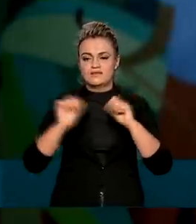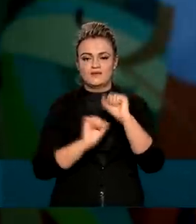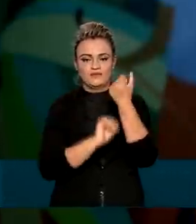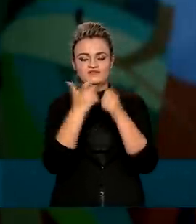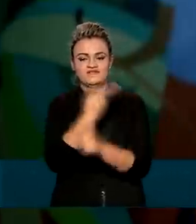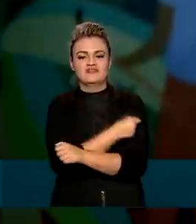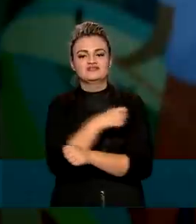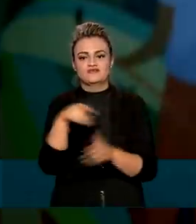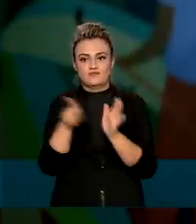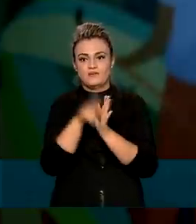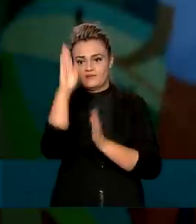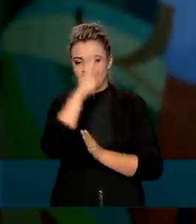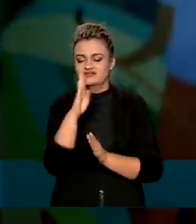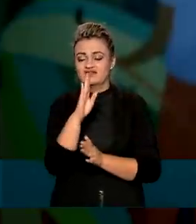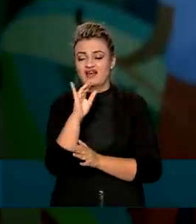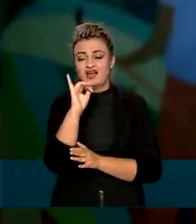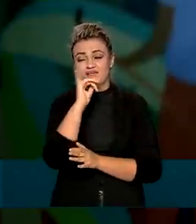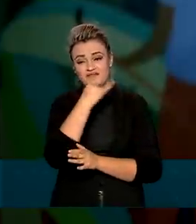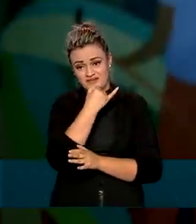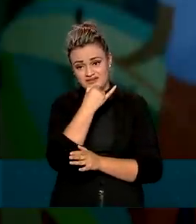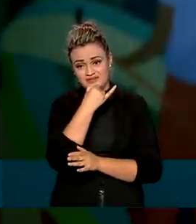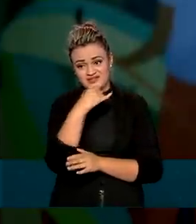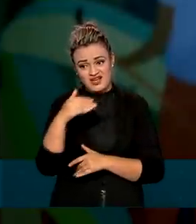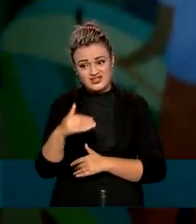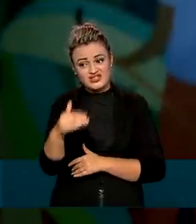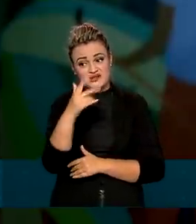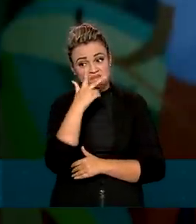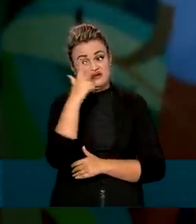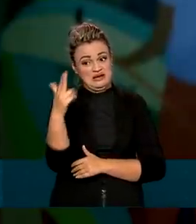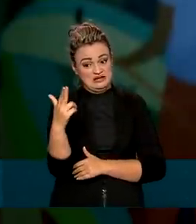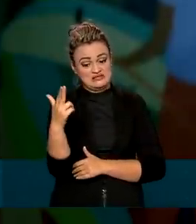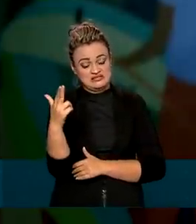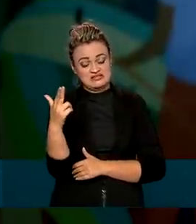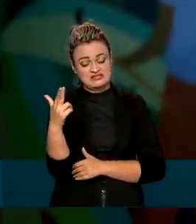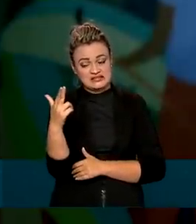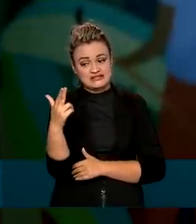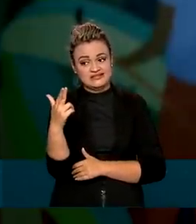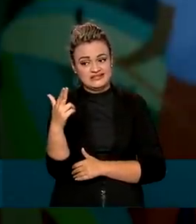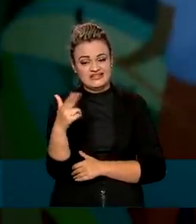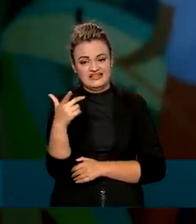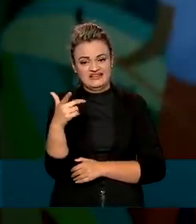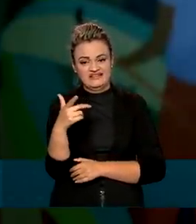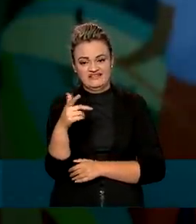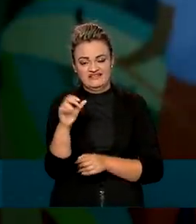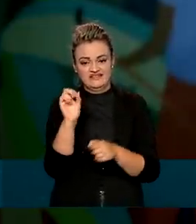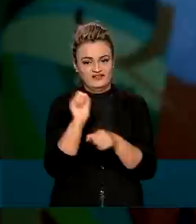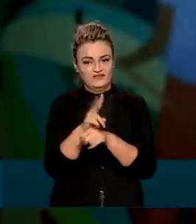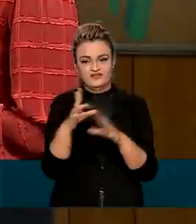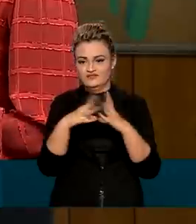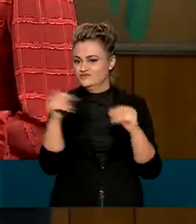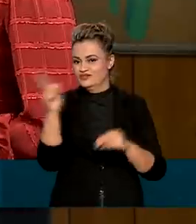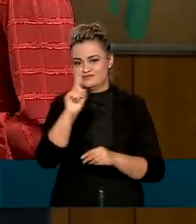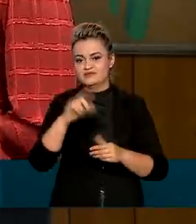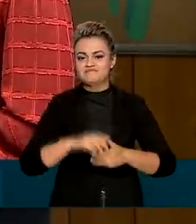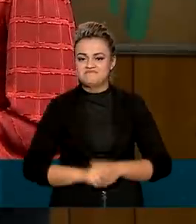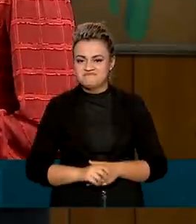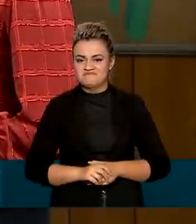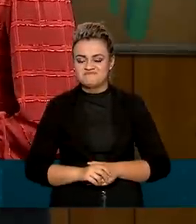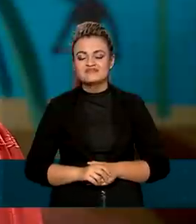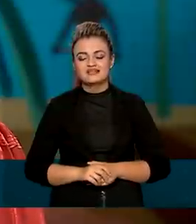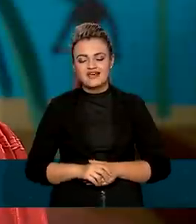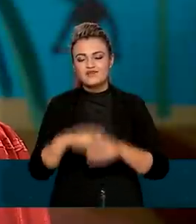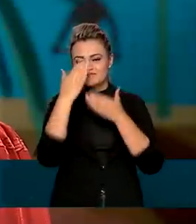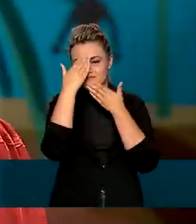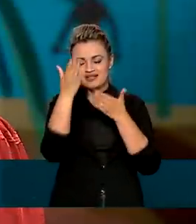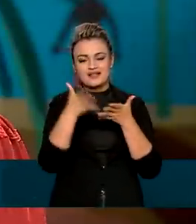vacina aqui porque infelizmente pelo que tudo indica essa doença não vai nos deixar tão cedo Presidente queria